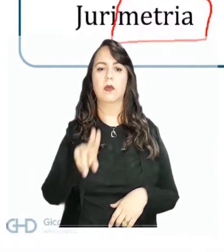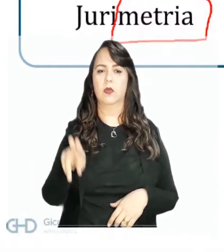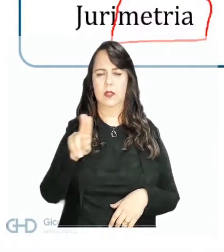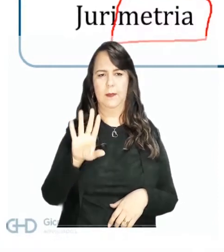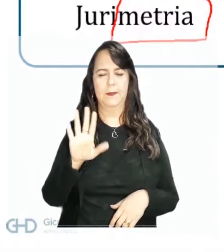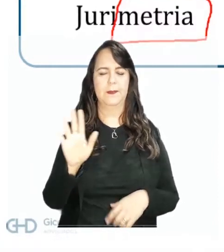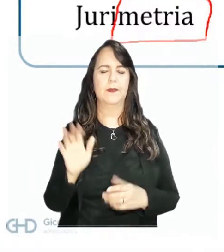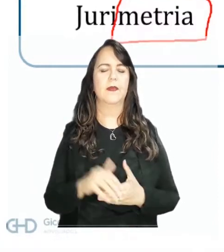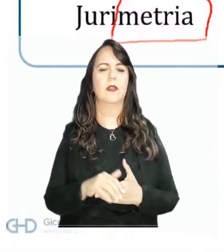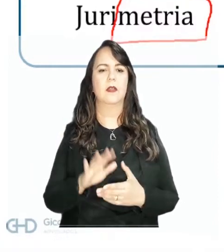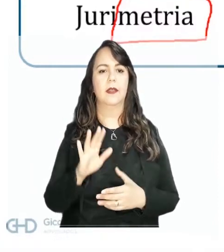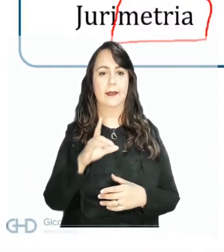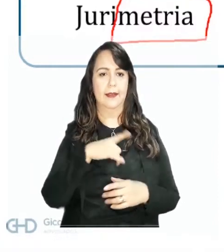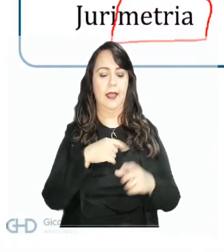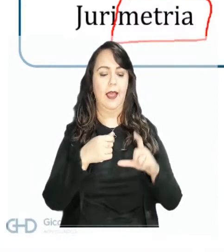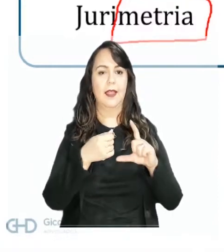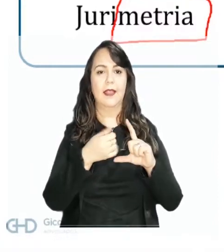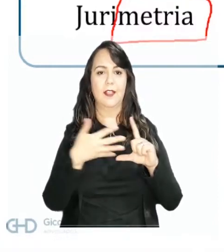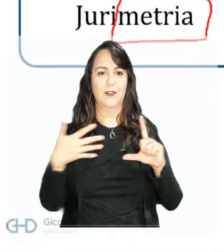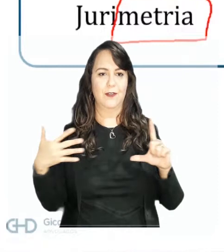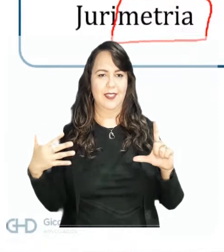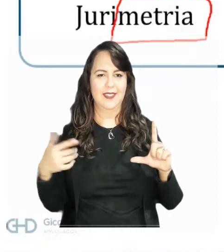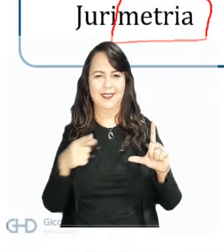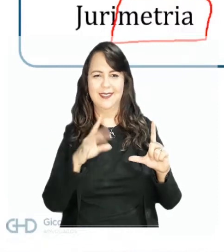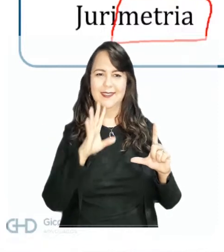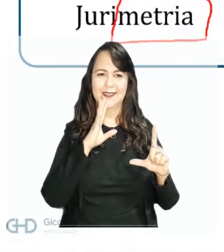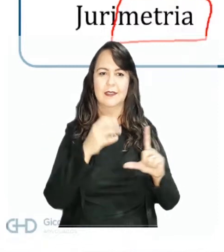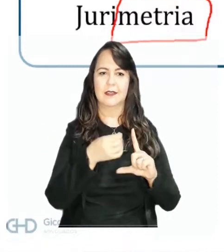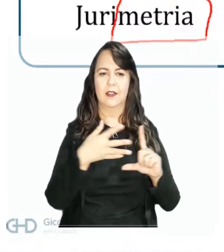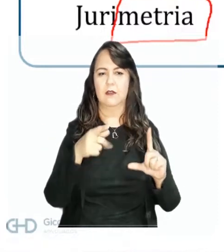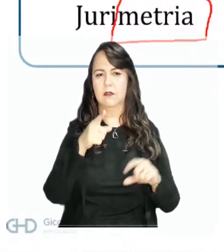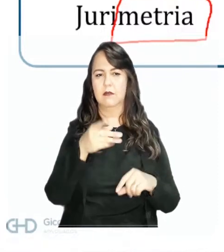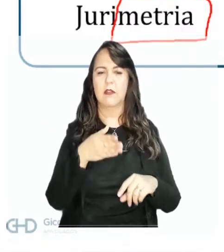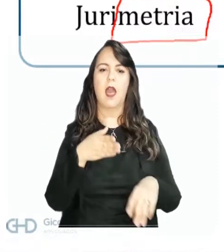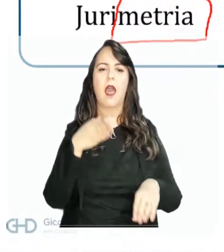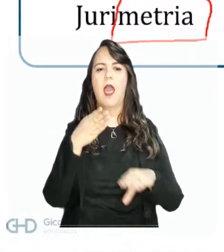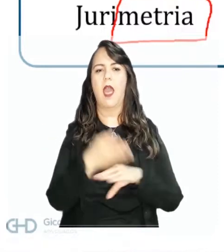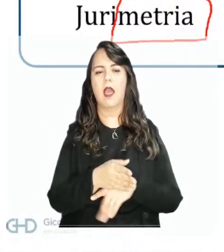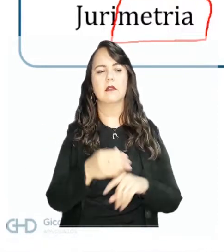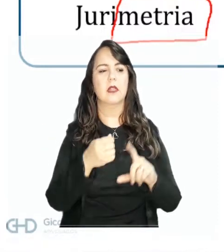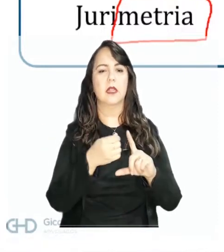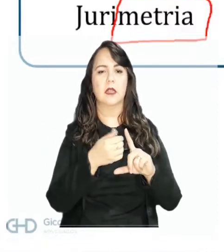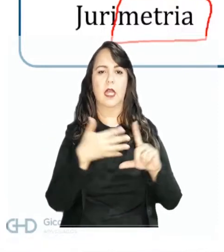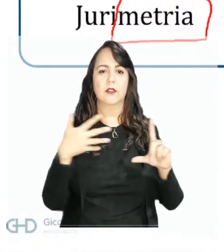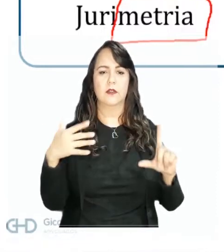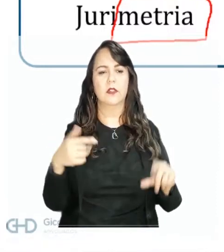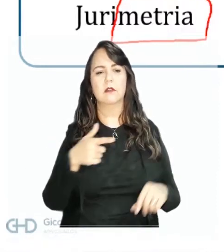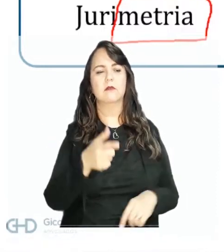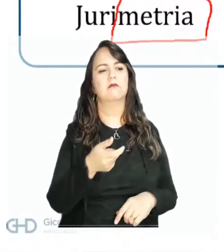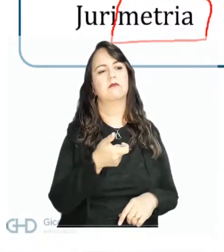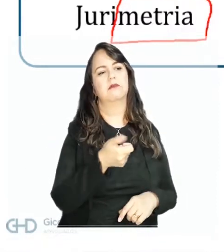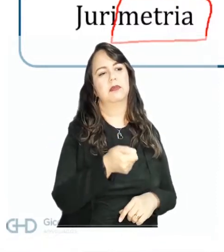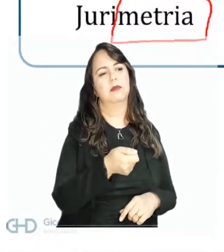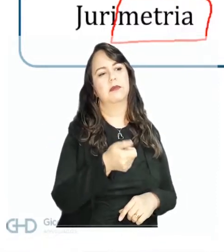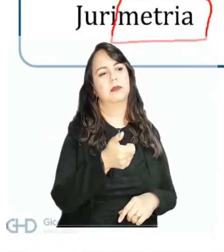filme, ele não está dizendo, olha, já que você assistiu o Cobra Kai,